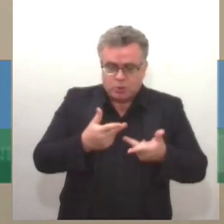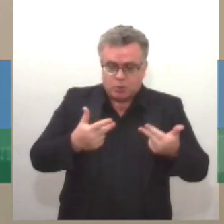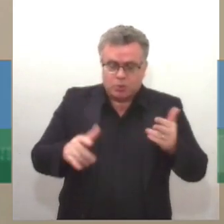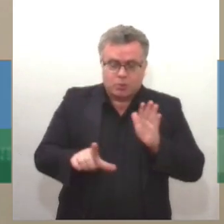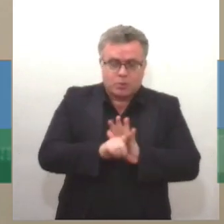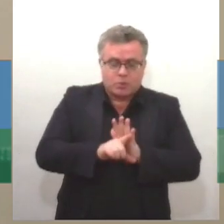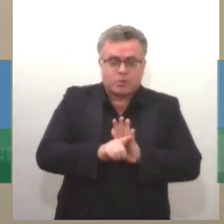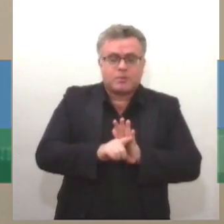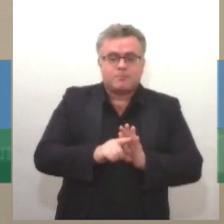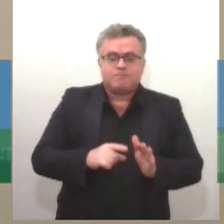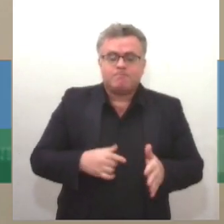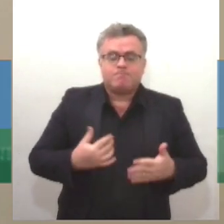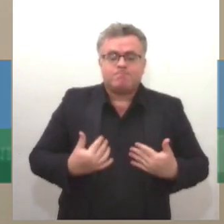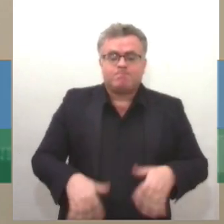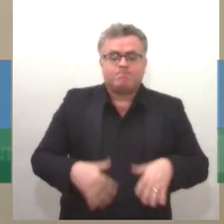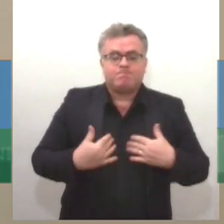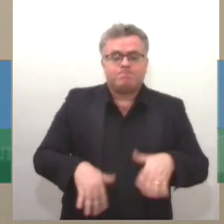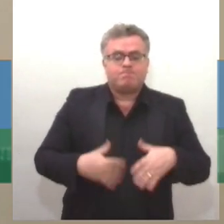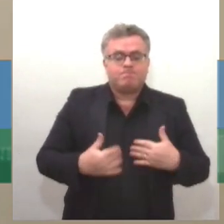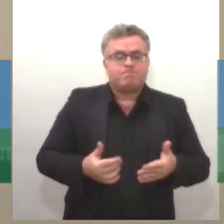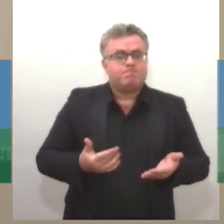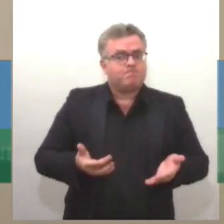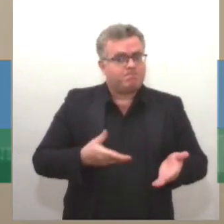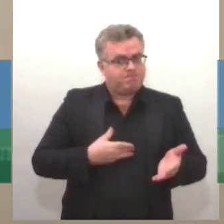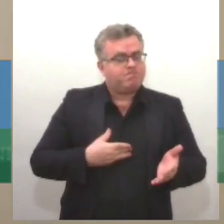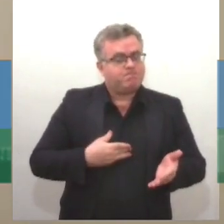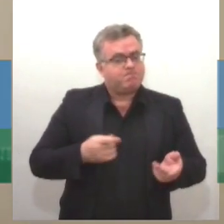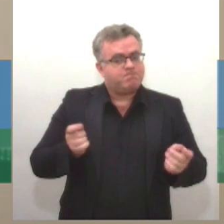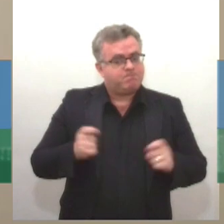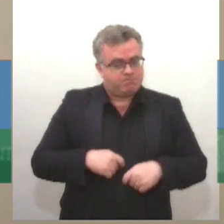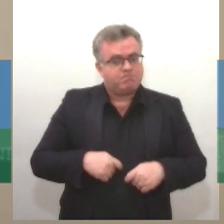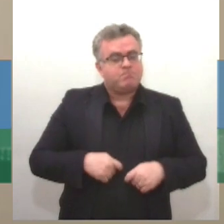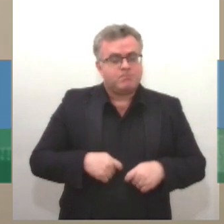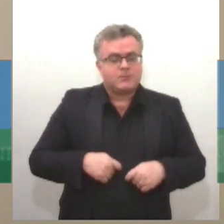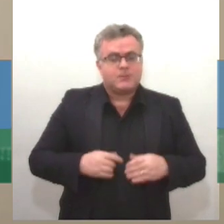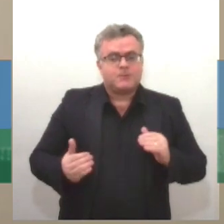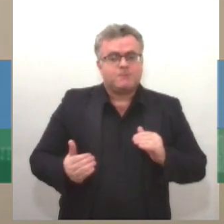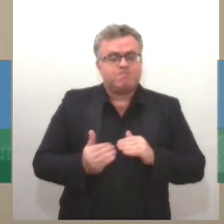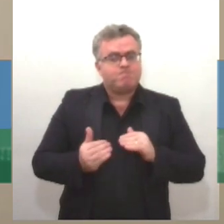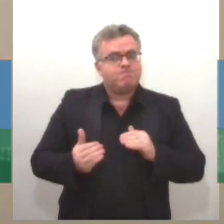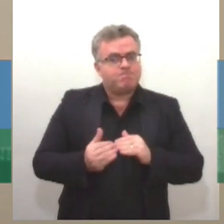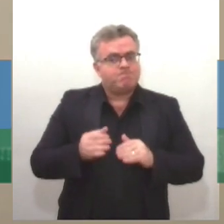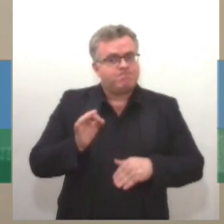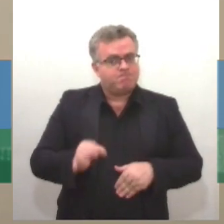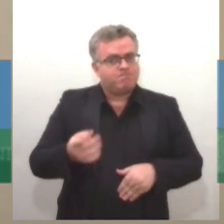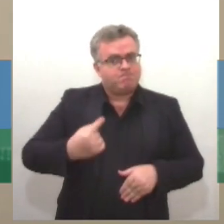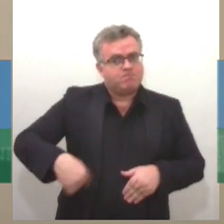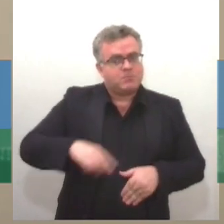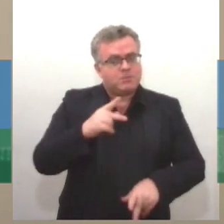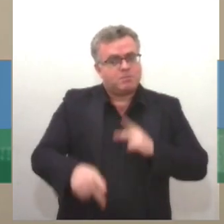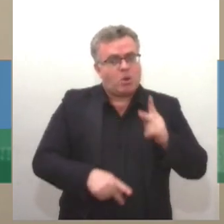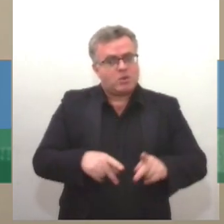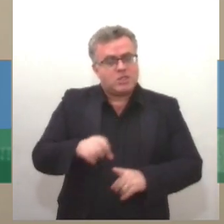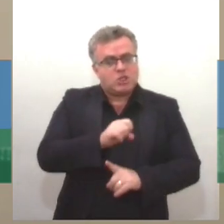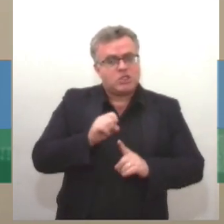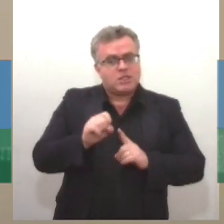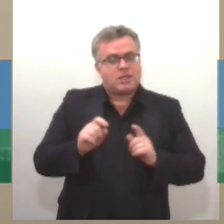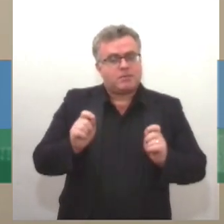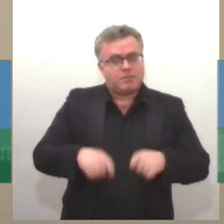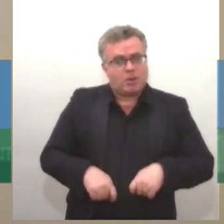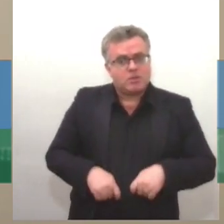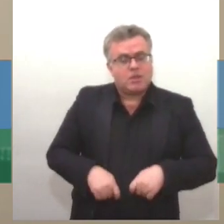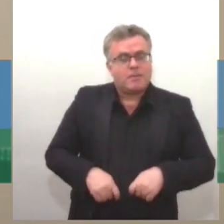grande viabilidade de a gente, enquanto sociedade, se mobilizar, tanto junto ao Senado para evitar, mas